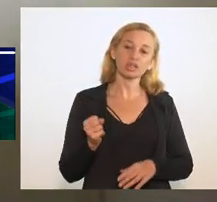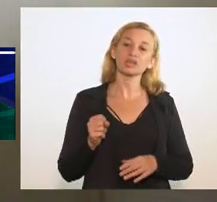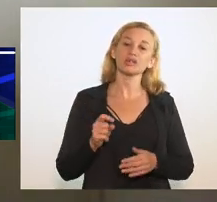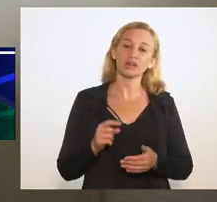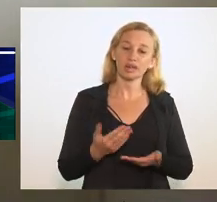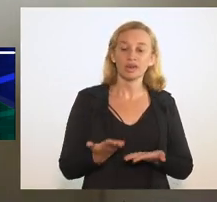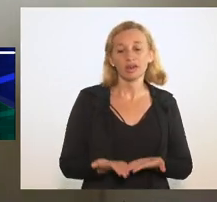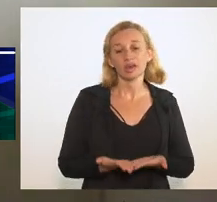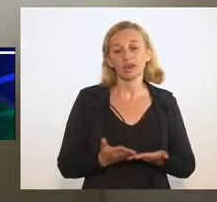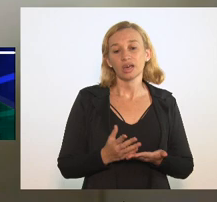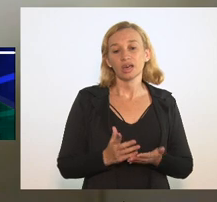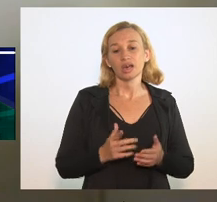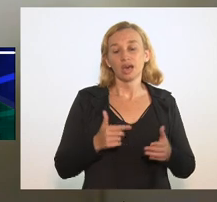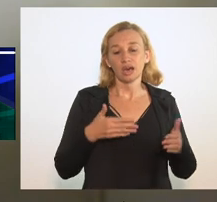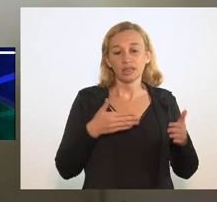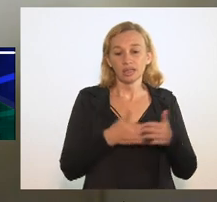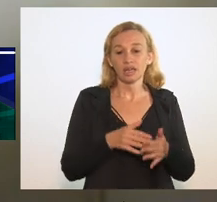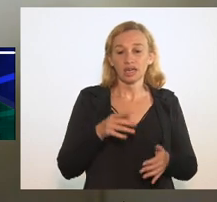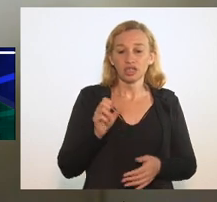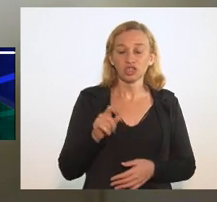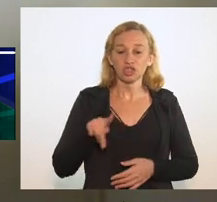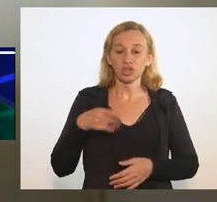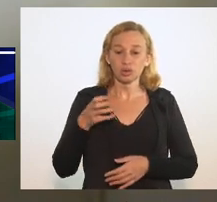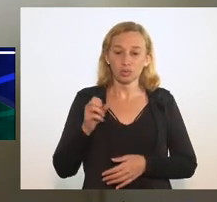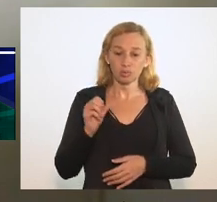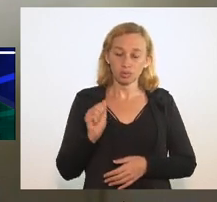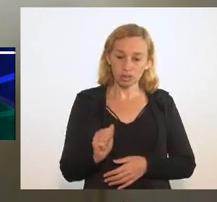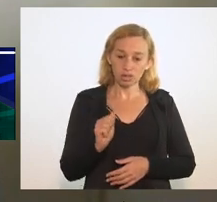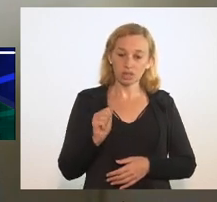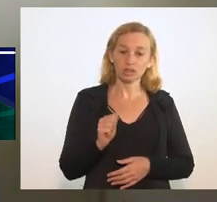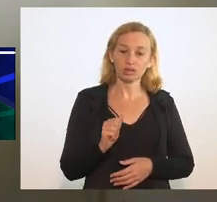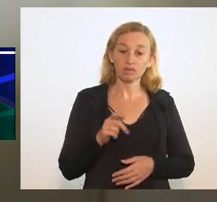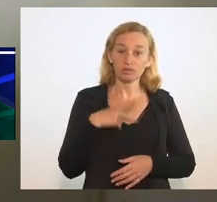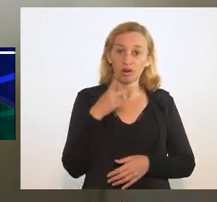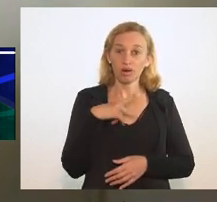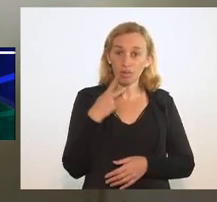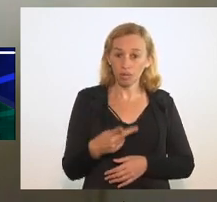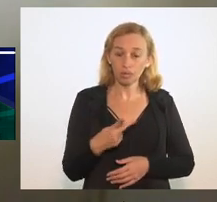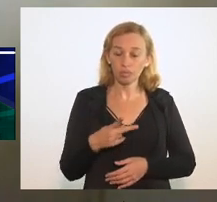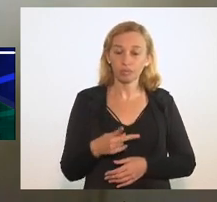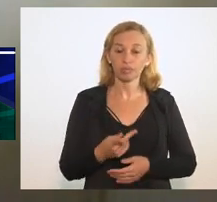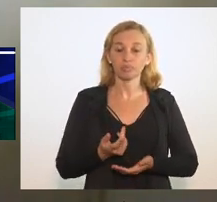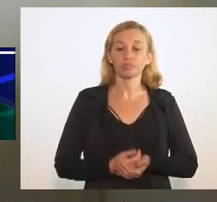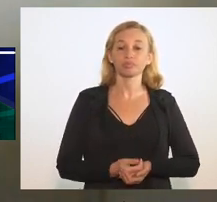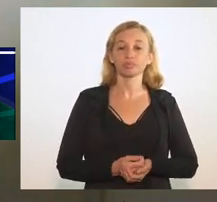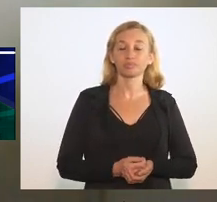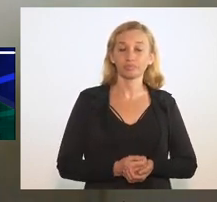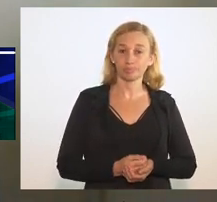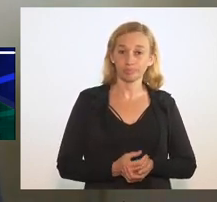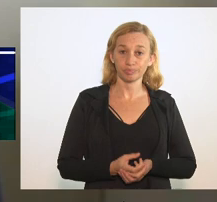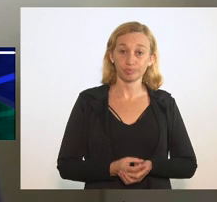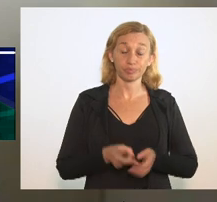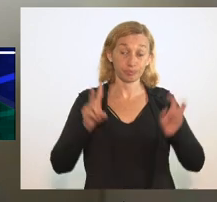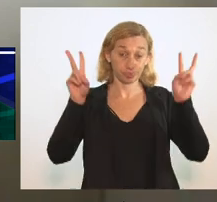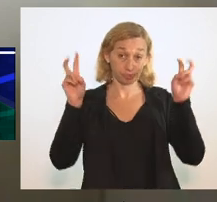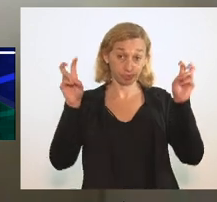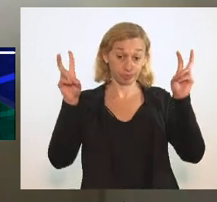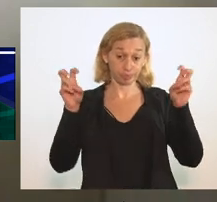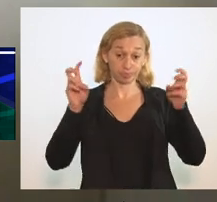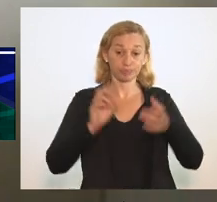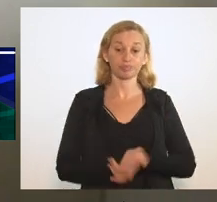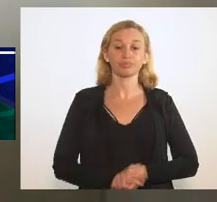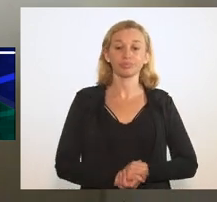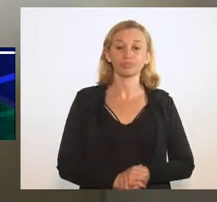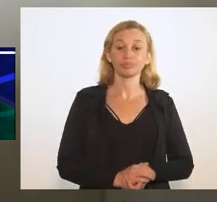recorreu, até que a AGU deu um parecer dizendo o seguinte absurdo, deputado Rubens Monteiro.